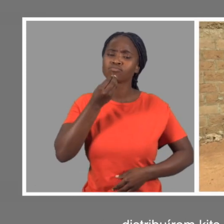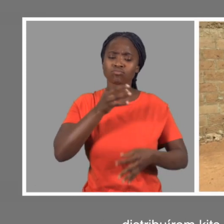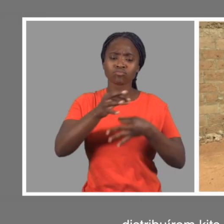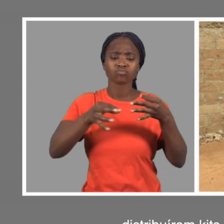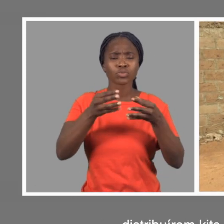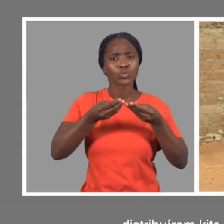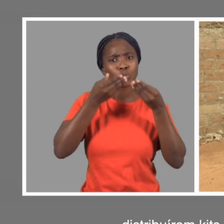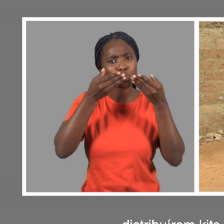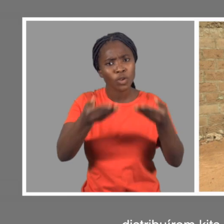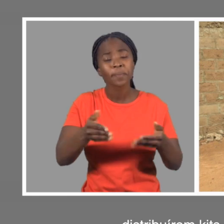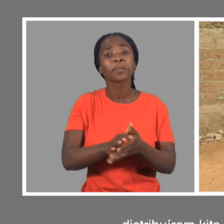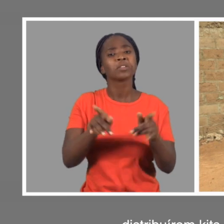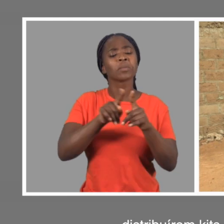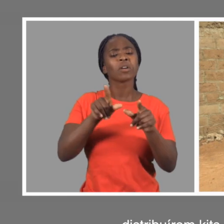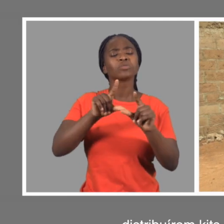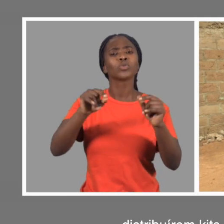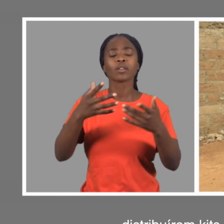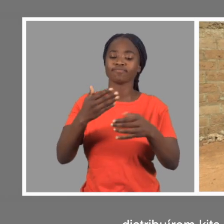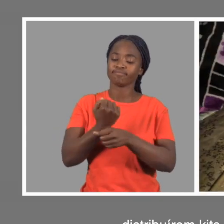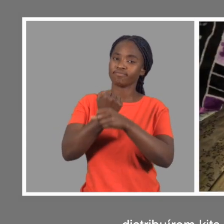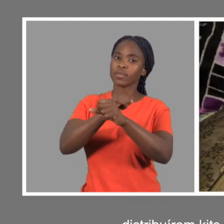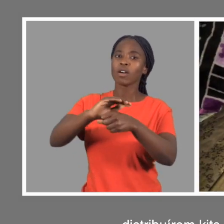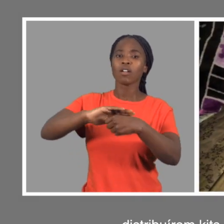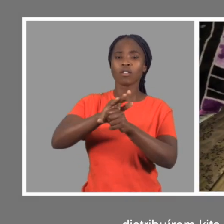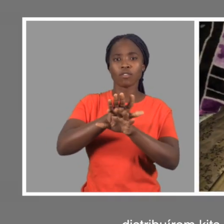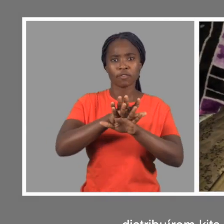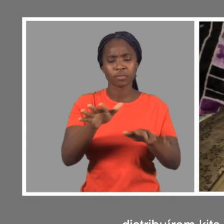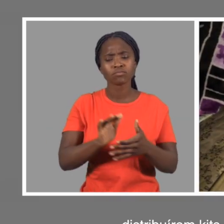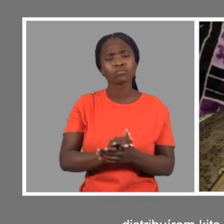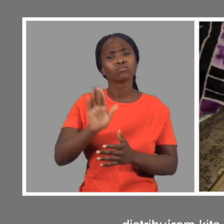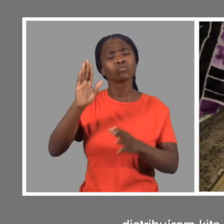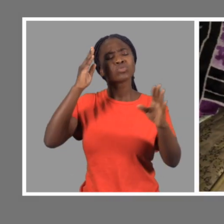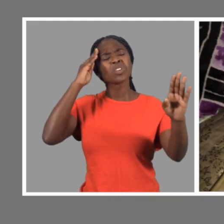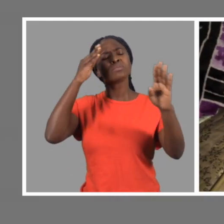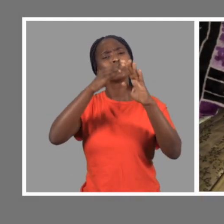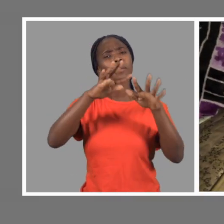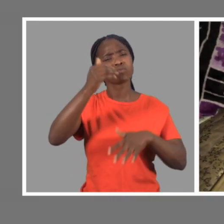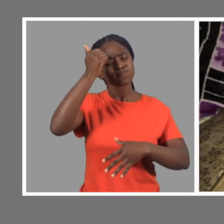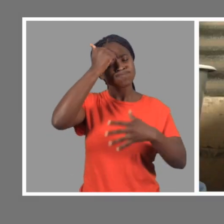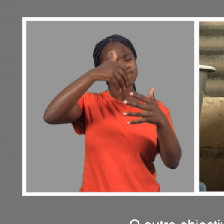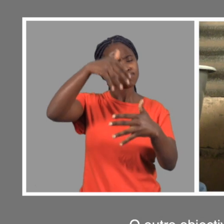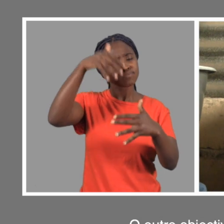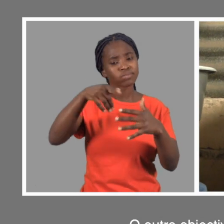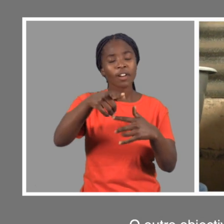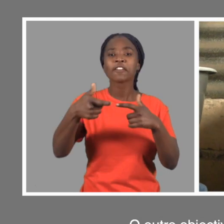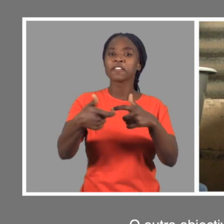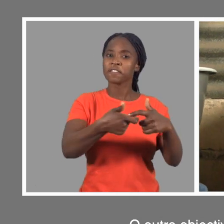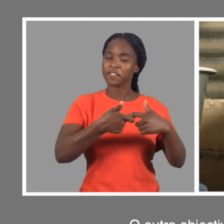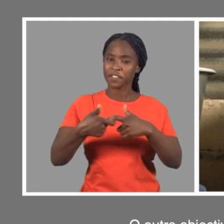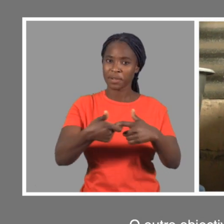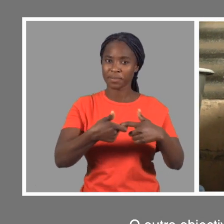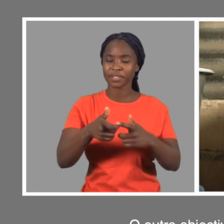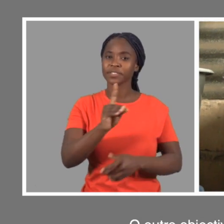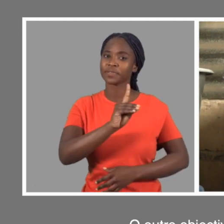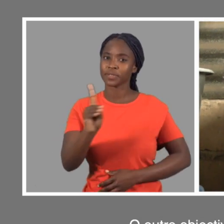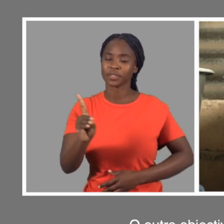produtos alimentares e de higiene a famílias com crianças com deficiência O outro objetivo